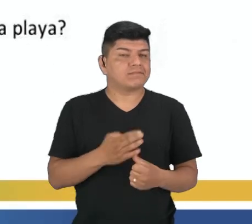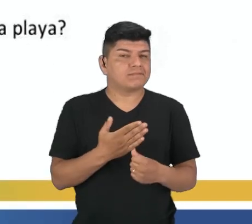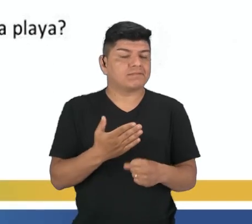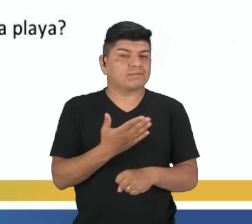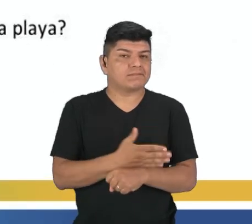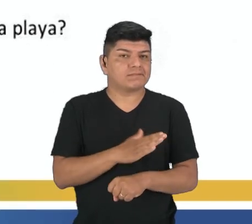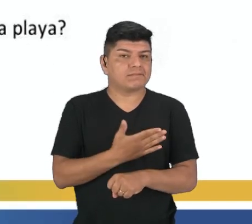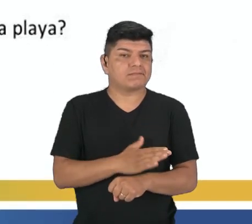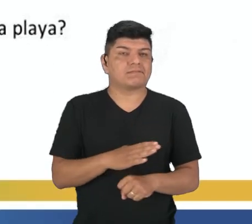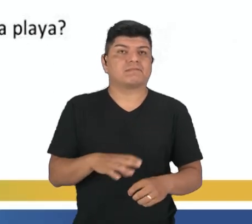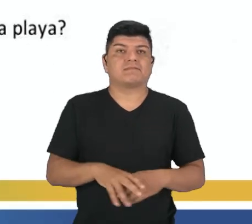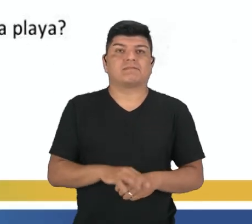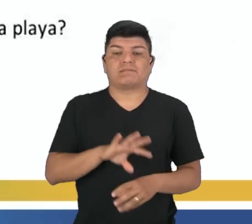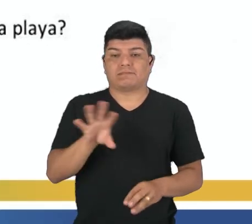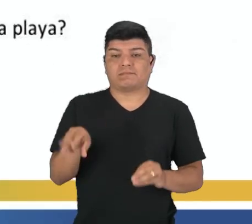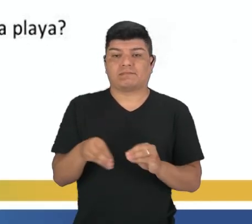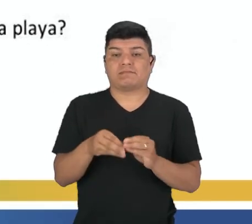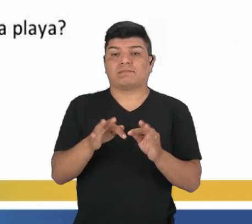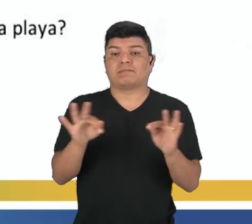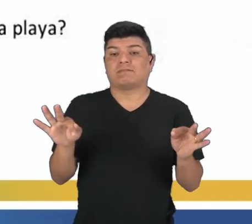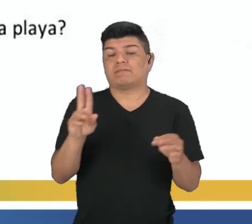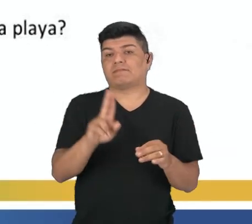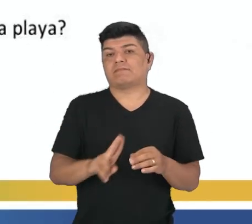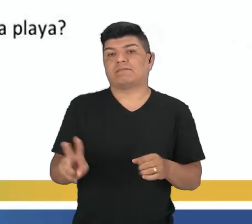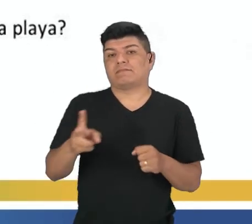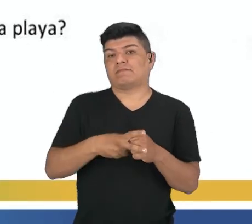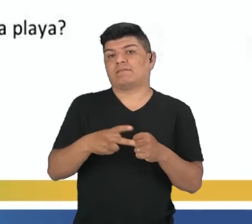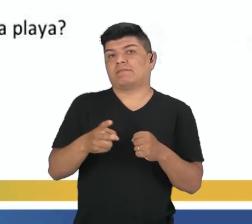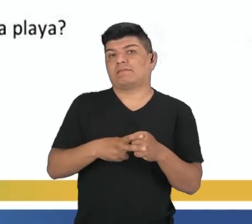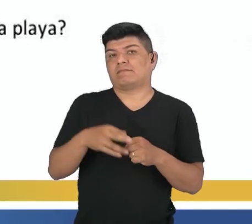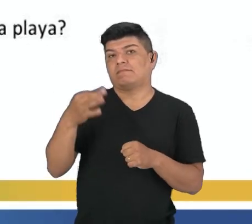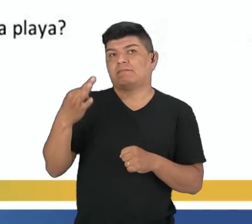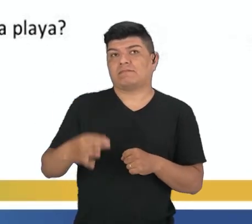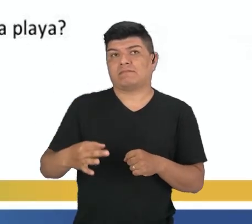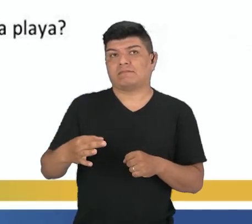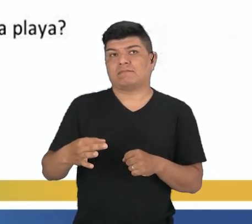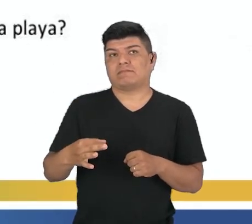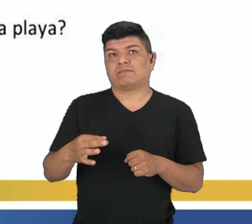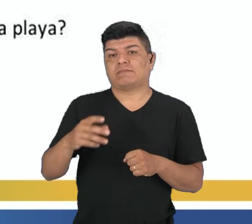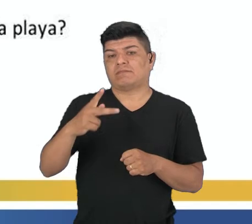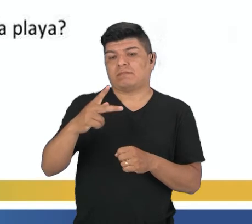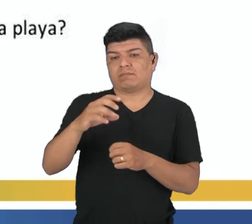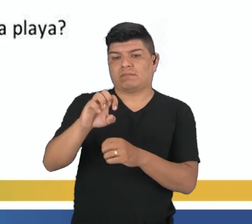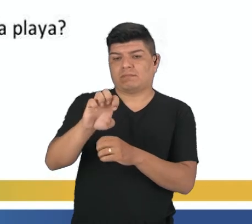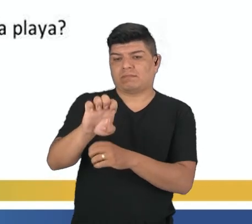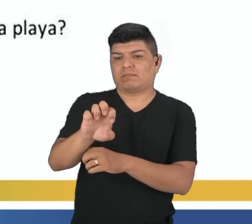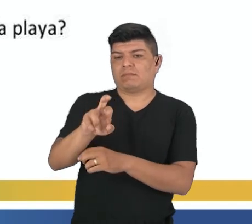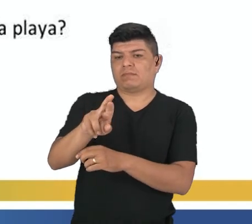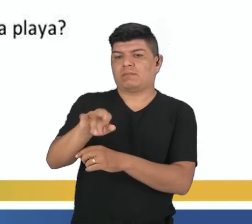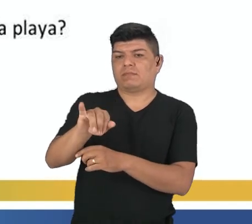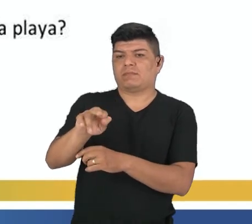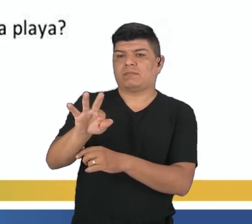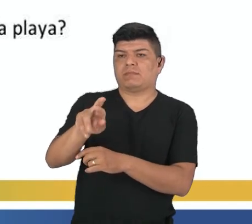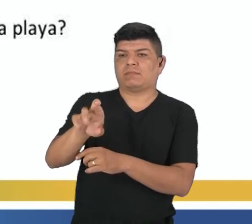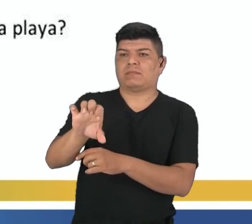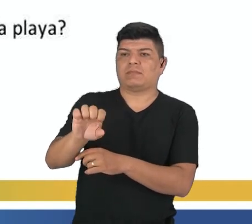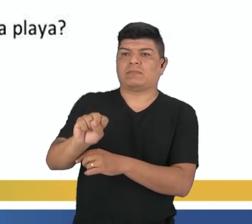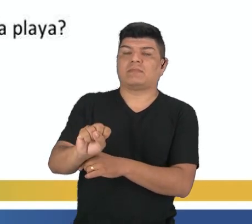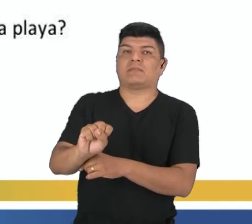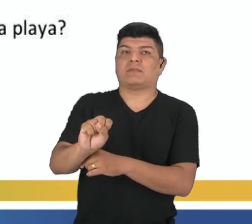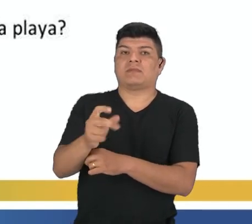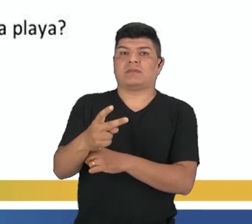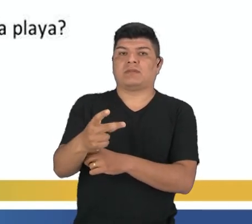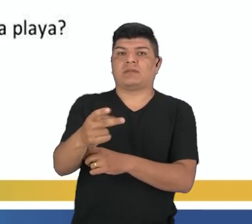praticar. Completa a frase usando o verbo del quadro e a perífrase ir mais